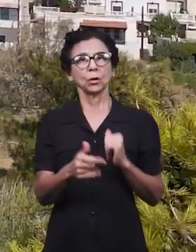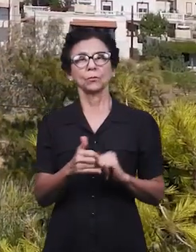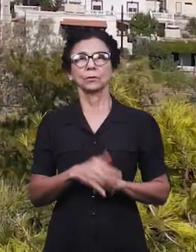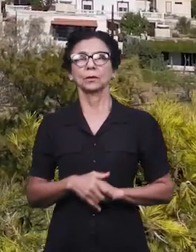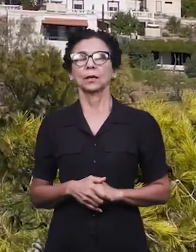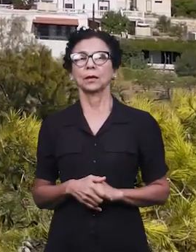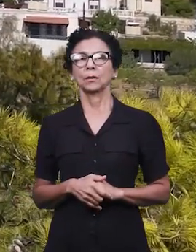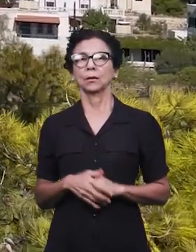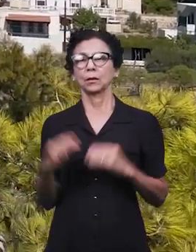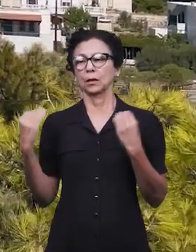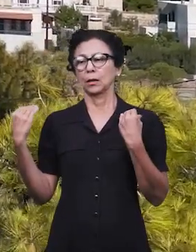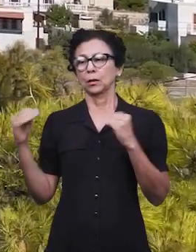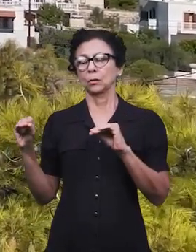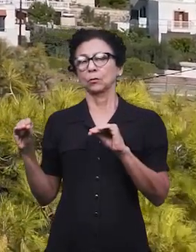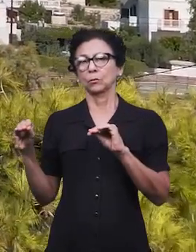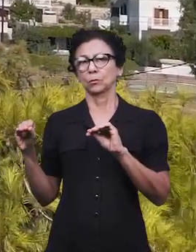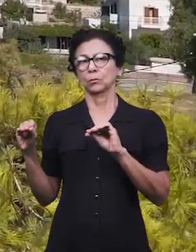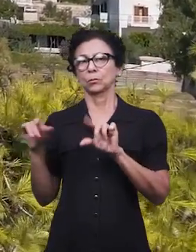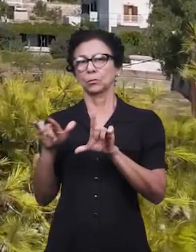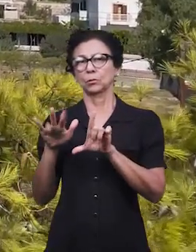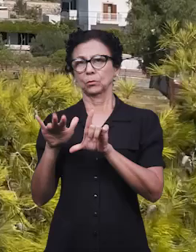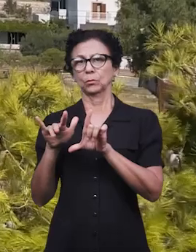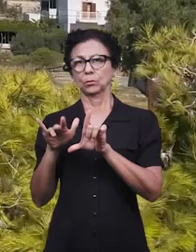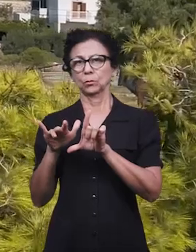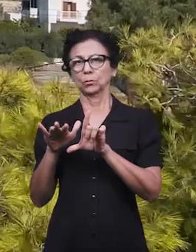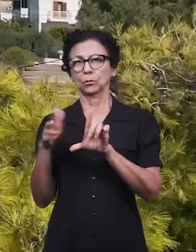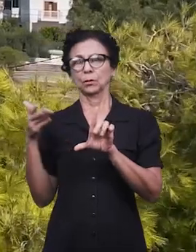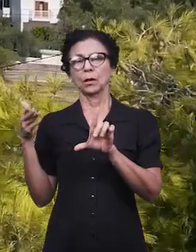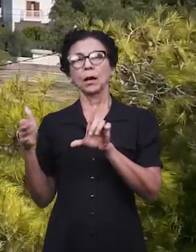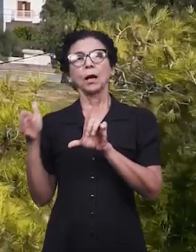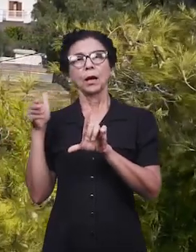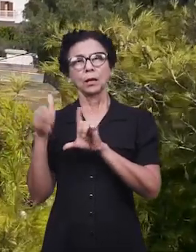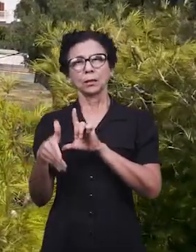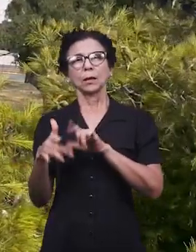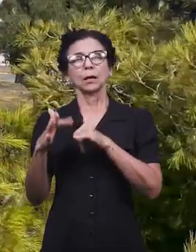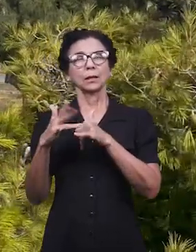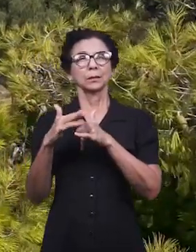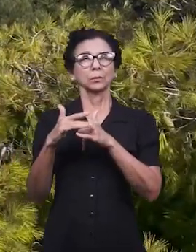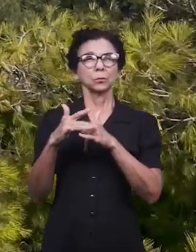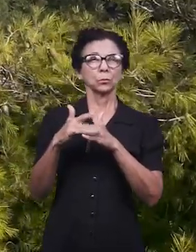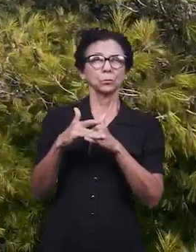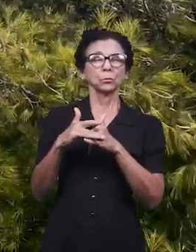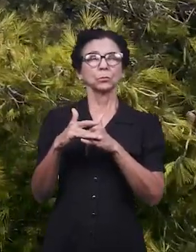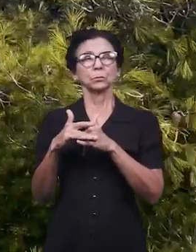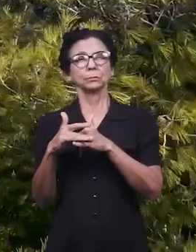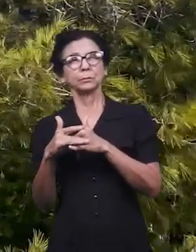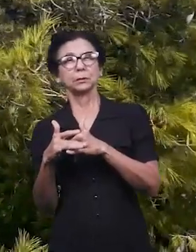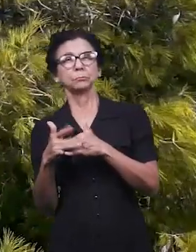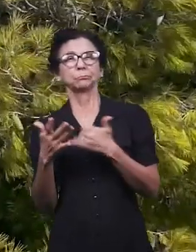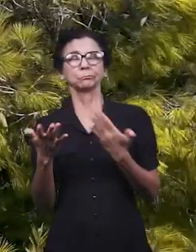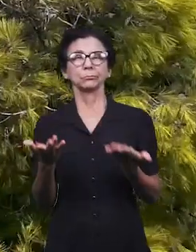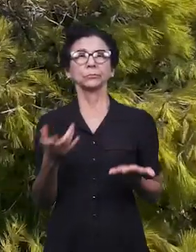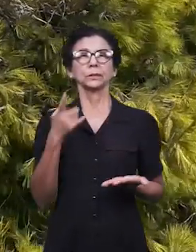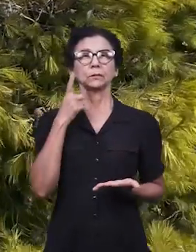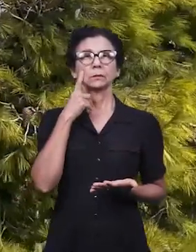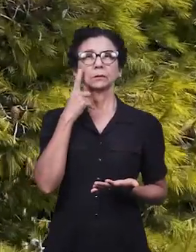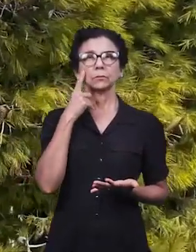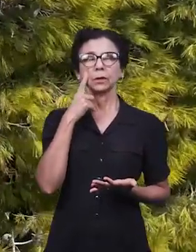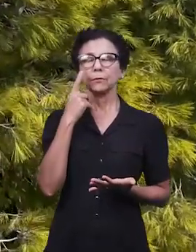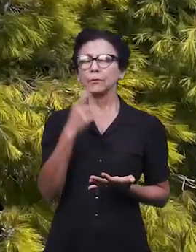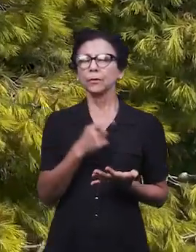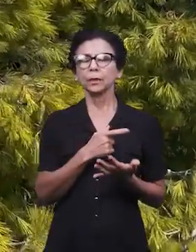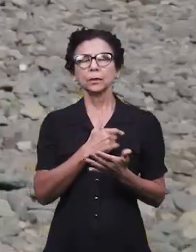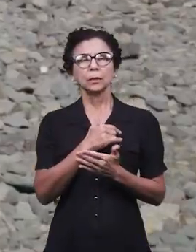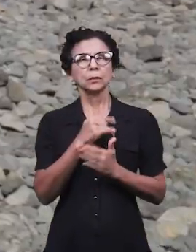colocar o QR Code aqui, para você acessar o nosso canal no YouTube. Lá você vai ver todas